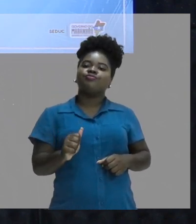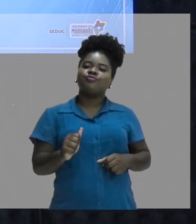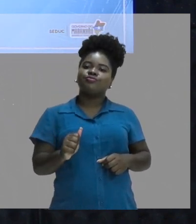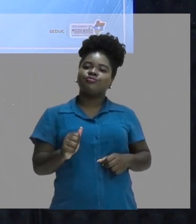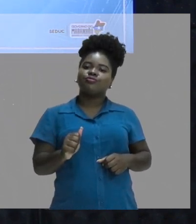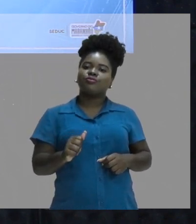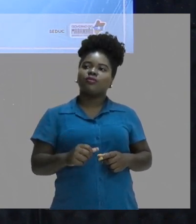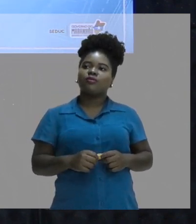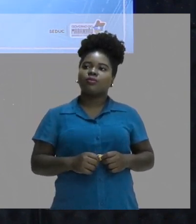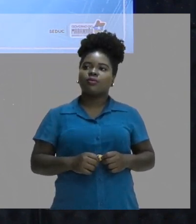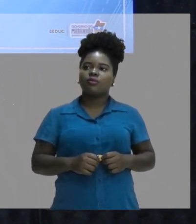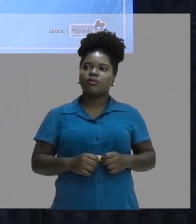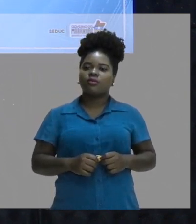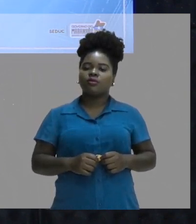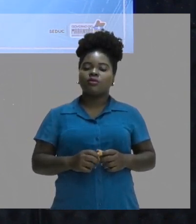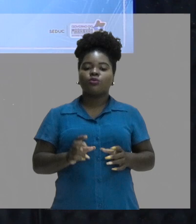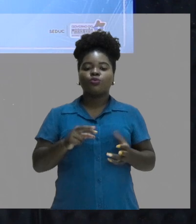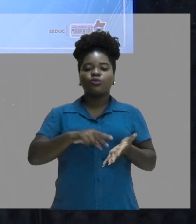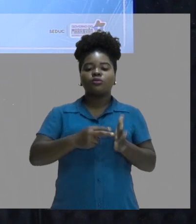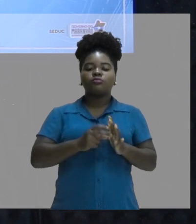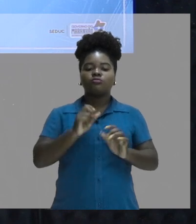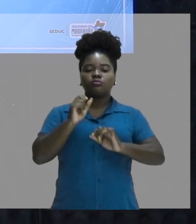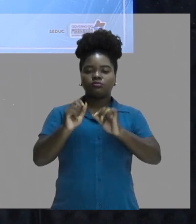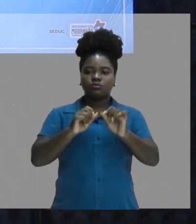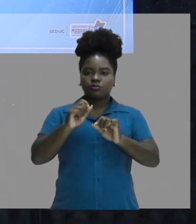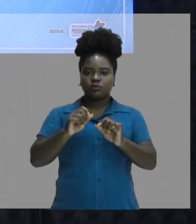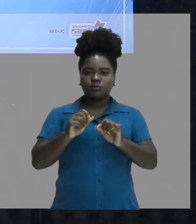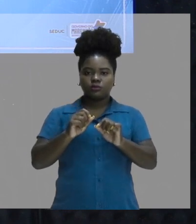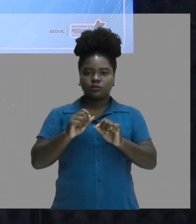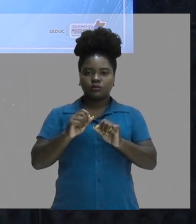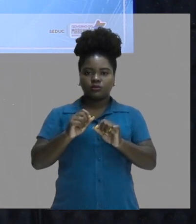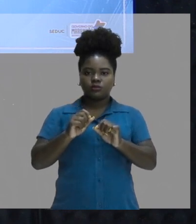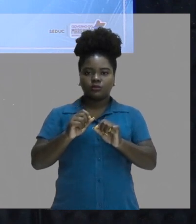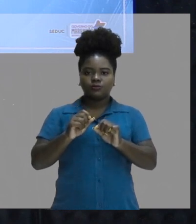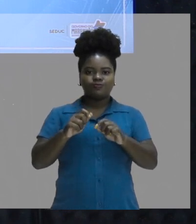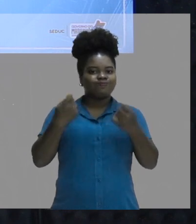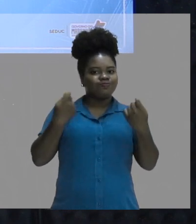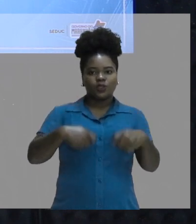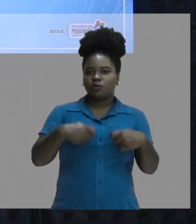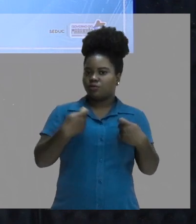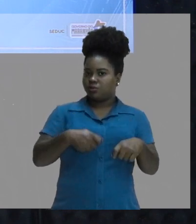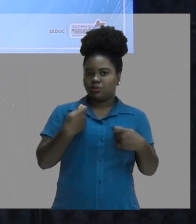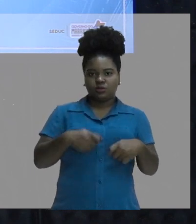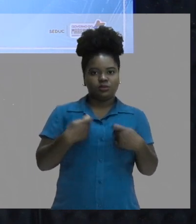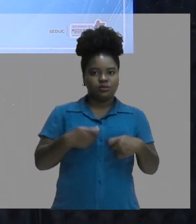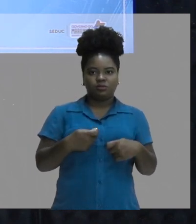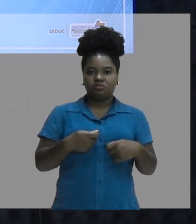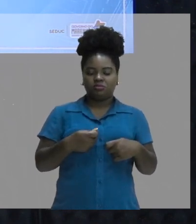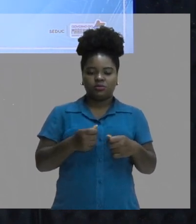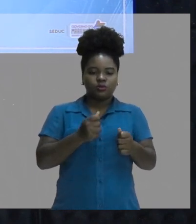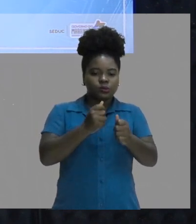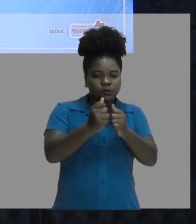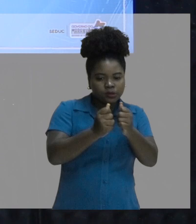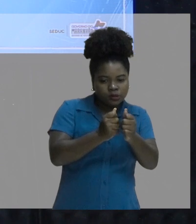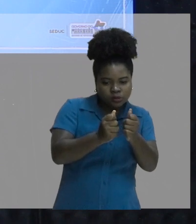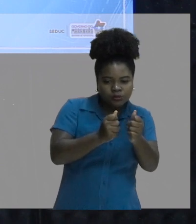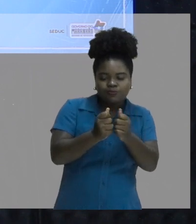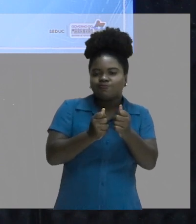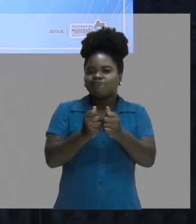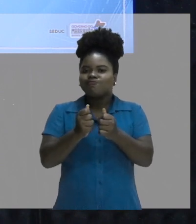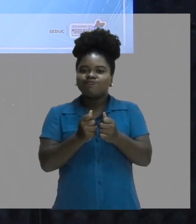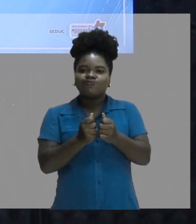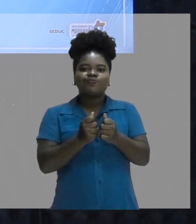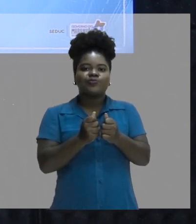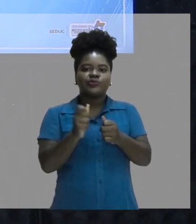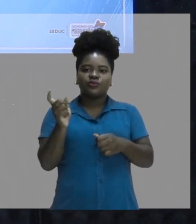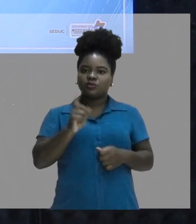é involuntária. O que significa isso? Nós não necessitamos de um neurônio motor. Não é uma ação voluntária